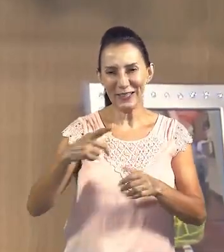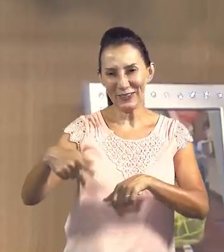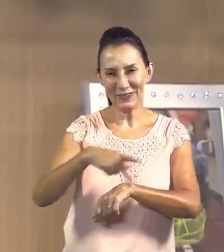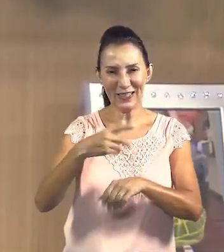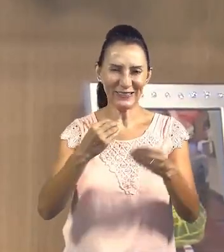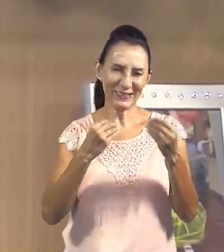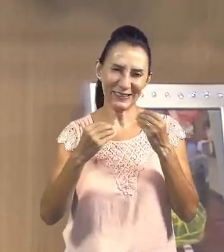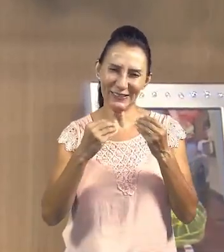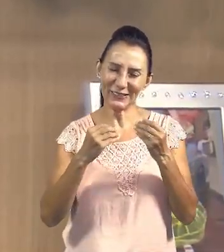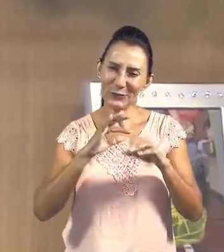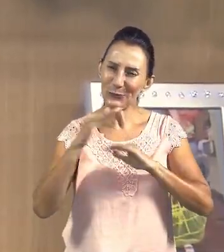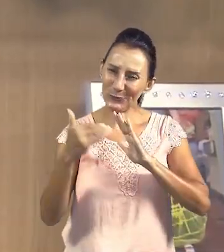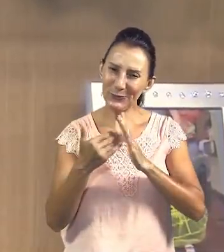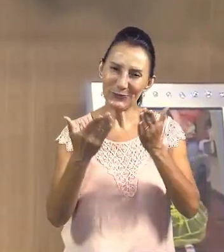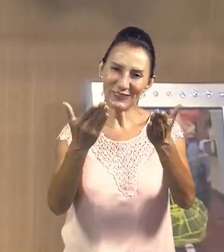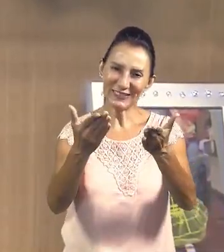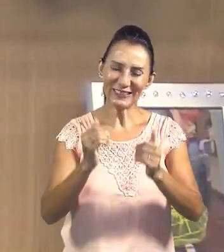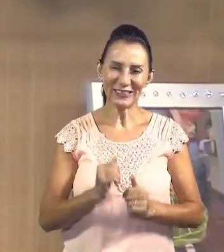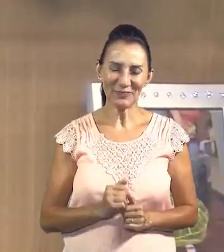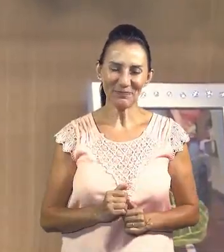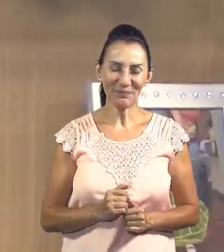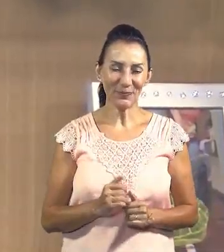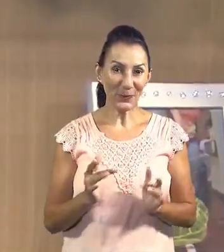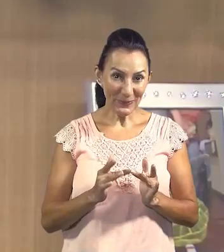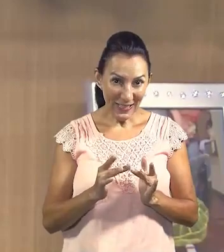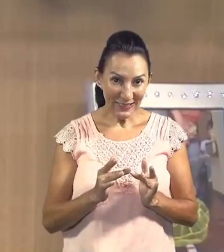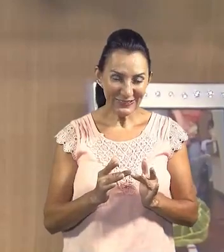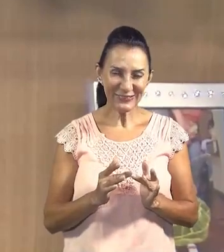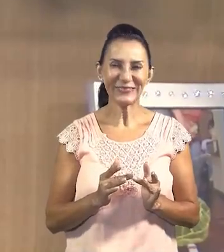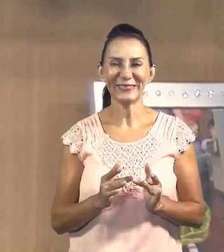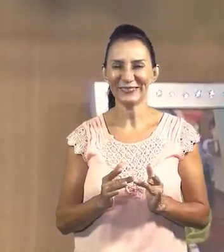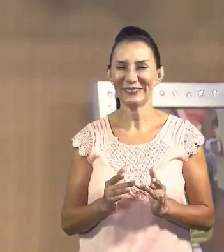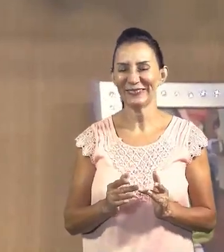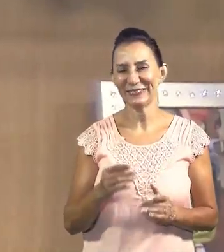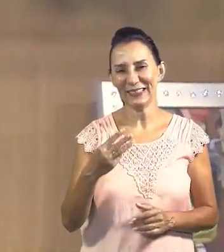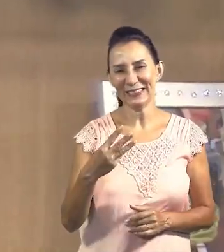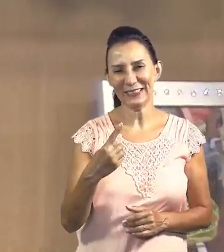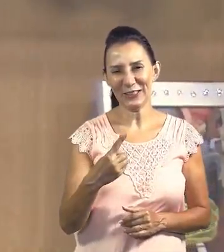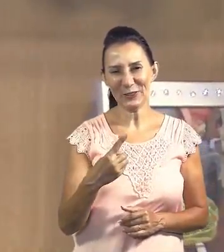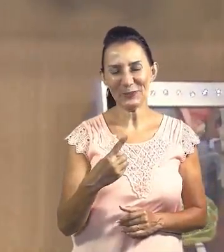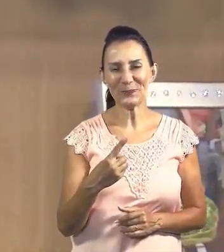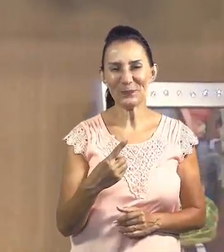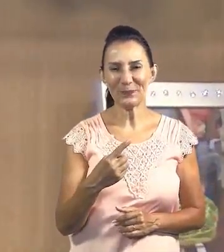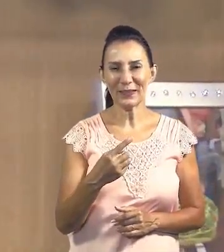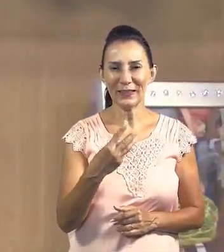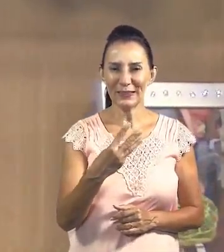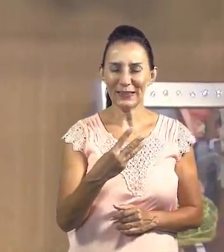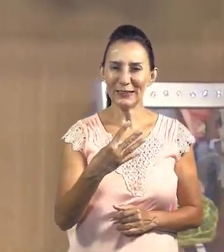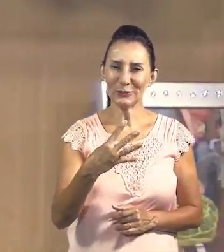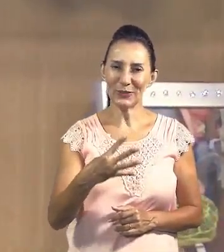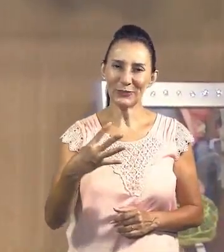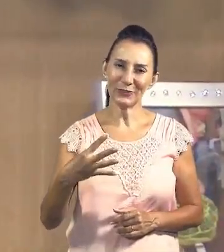uma praça de alimentação, tudo para você. O telefone da igreja? Ah, vou falar.